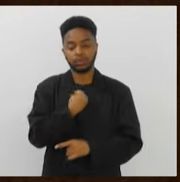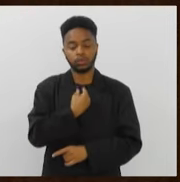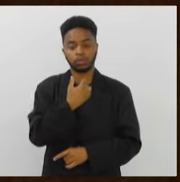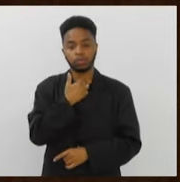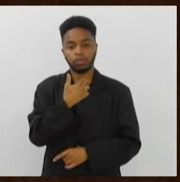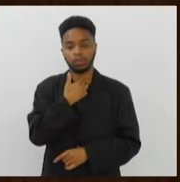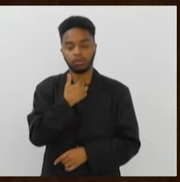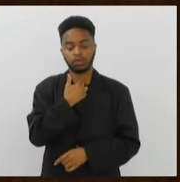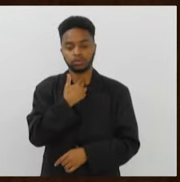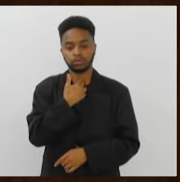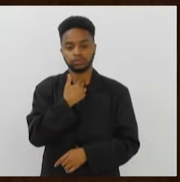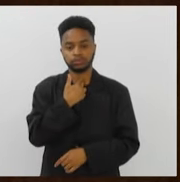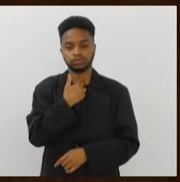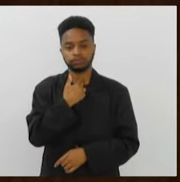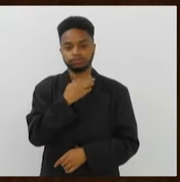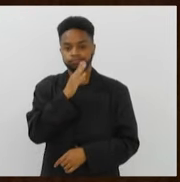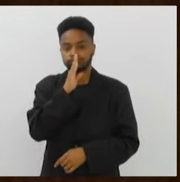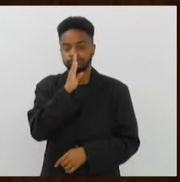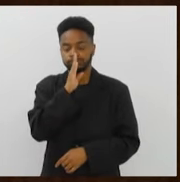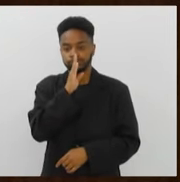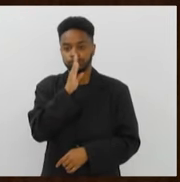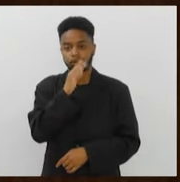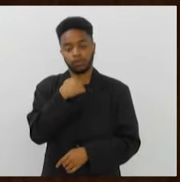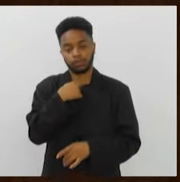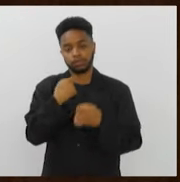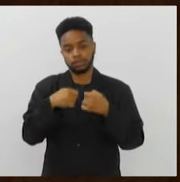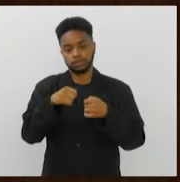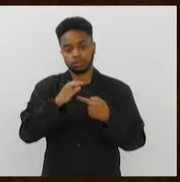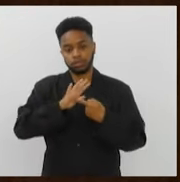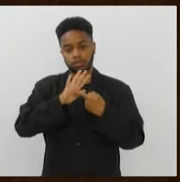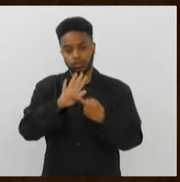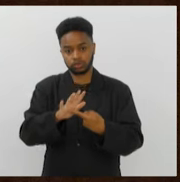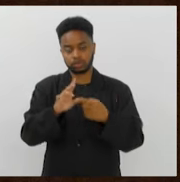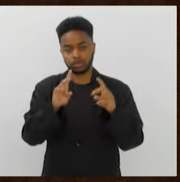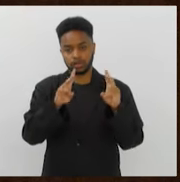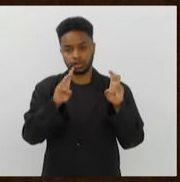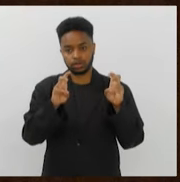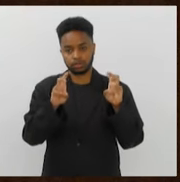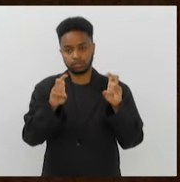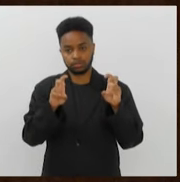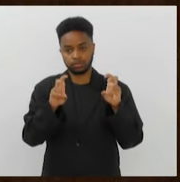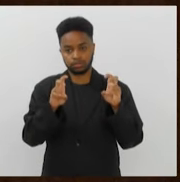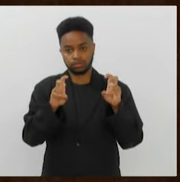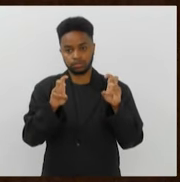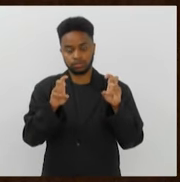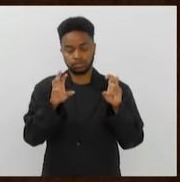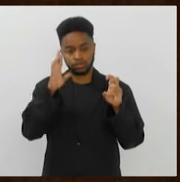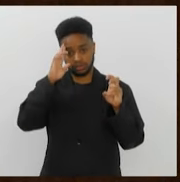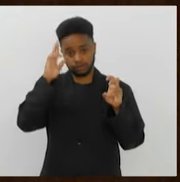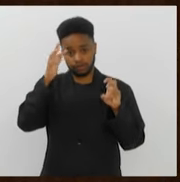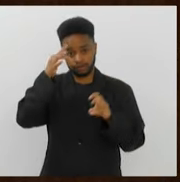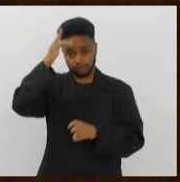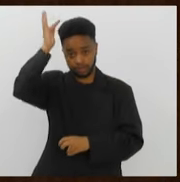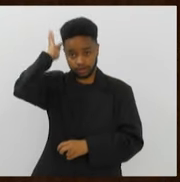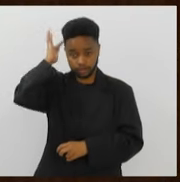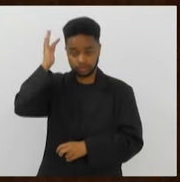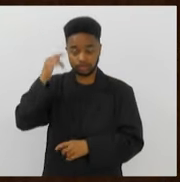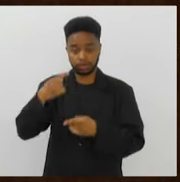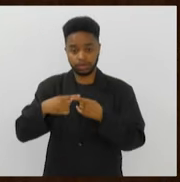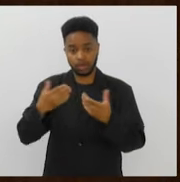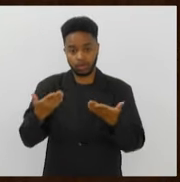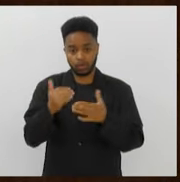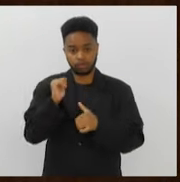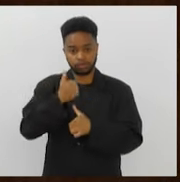ater, senhor presidente, de trazer à luz, senhor Fred Pacheco, que nos preside